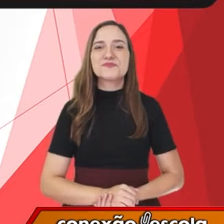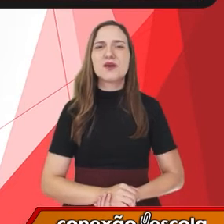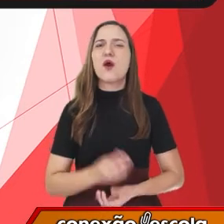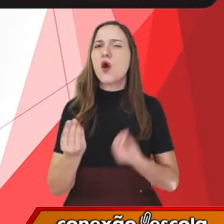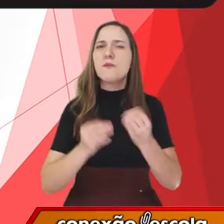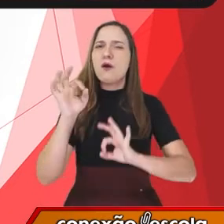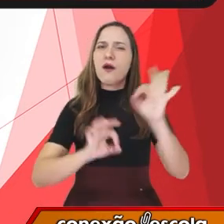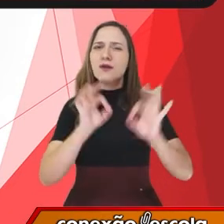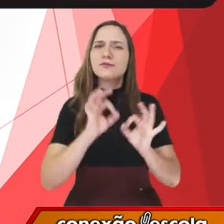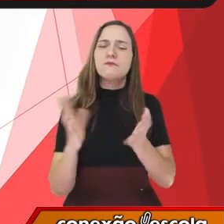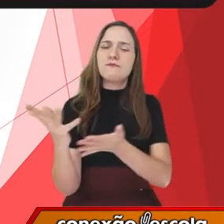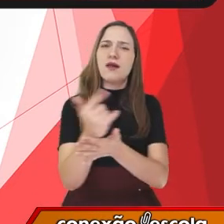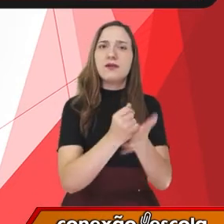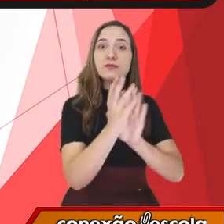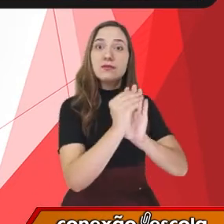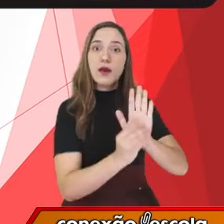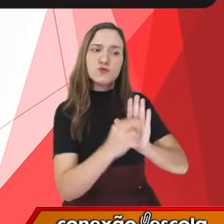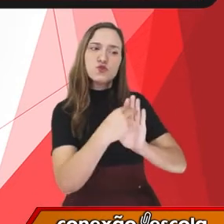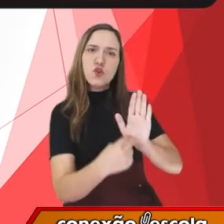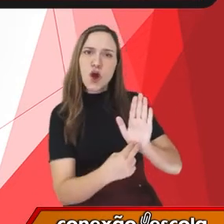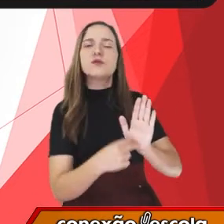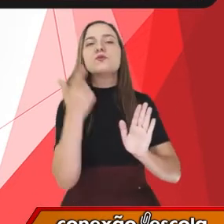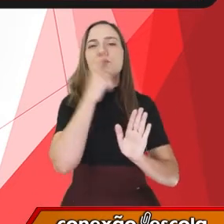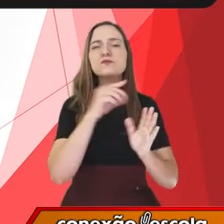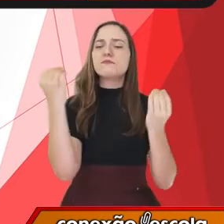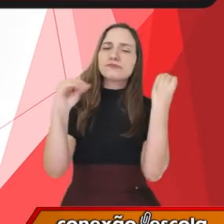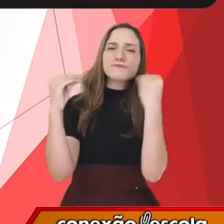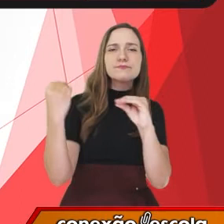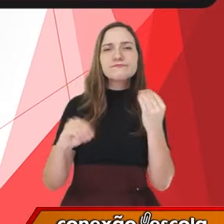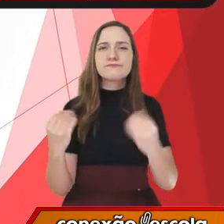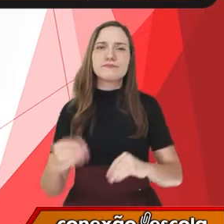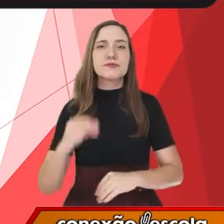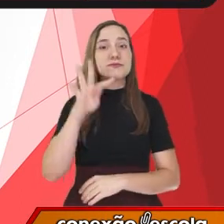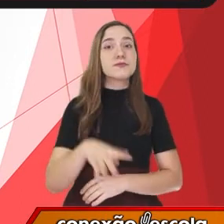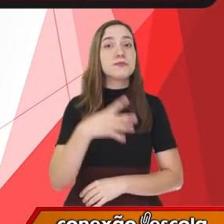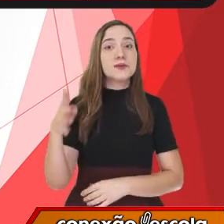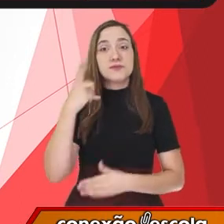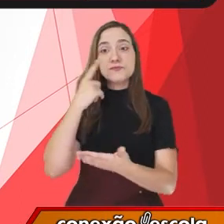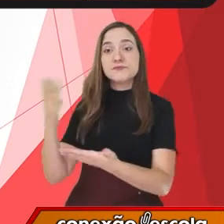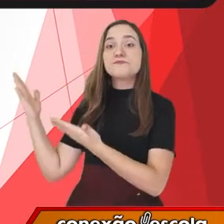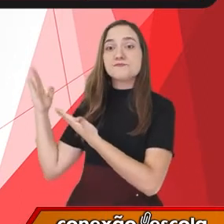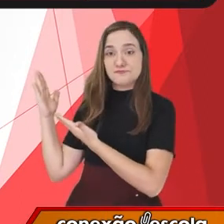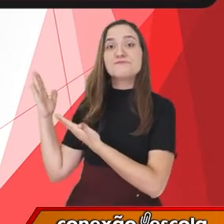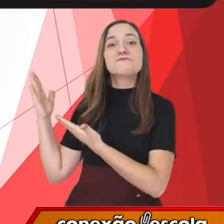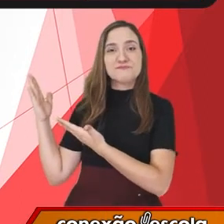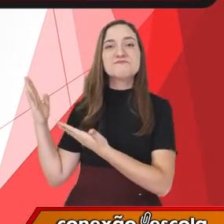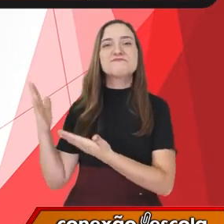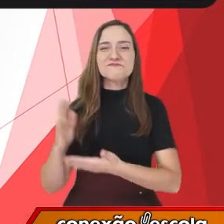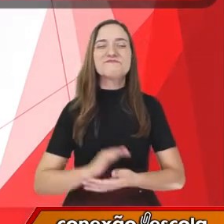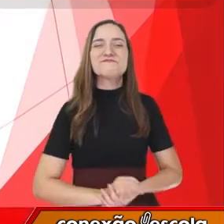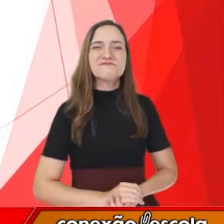Por meio dos dados, o professor organizou as notas em uma tabela. Veja como